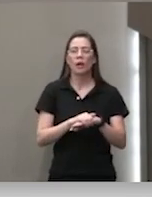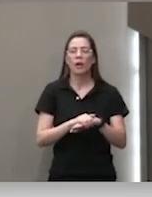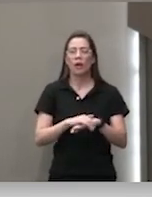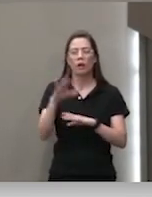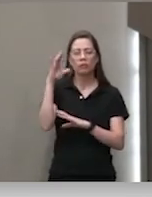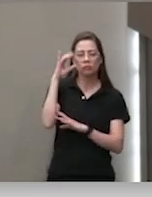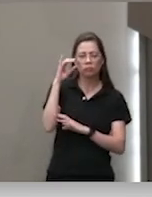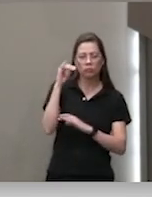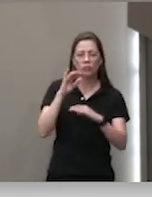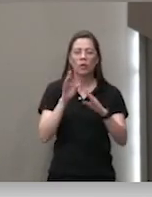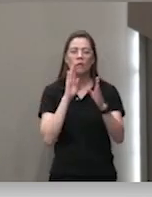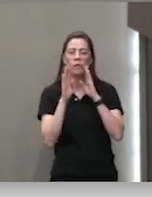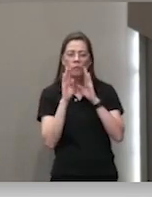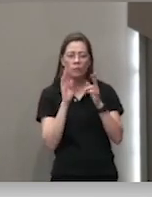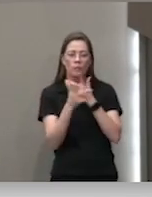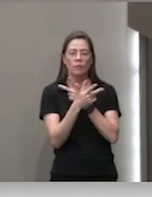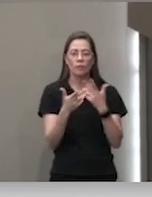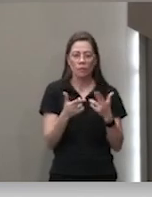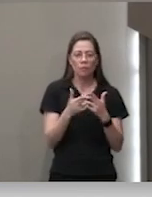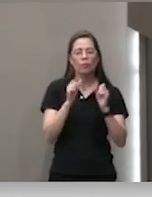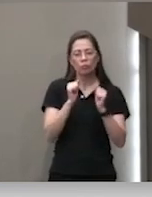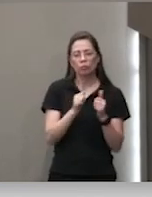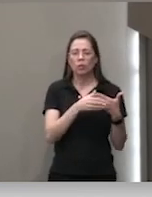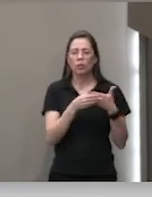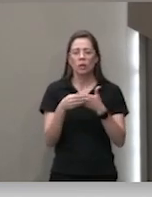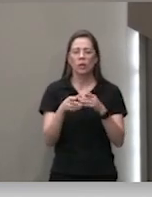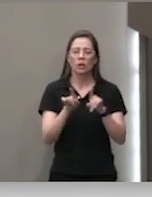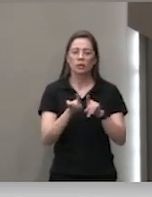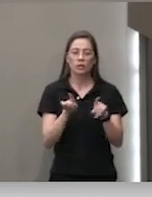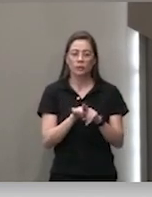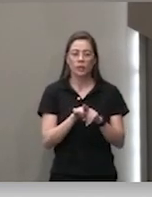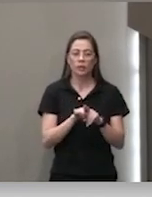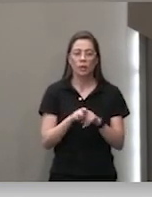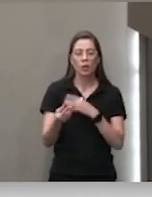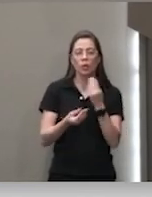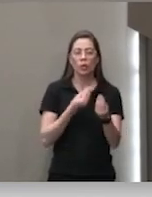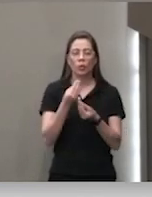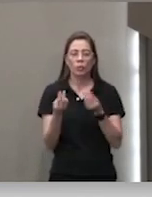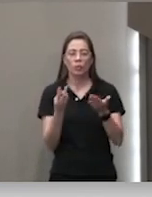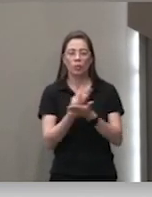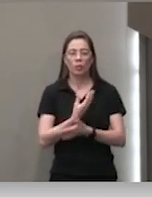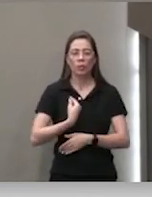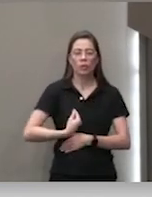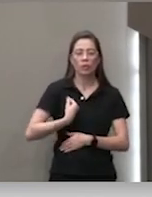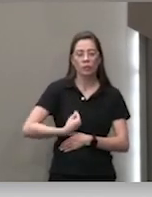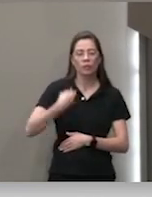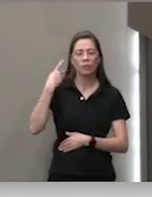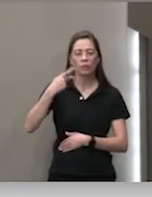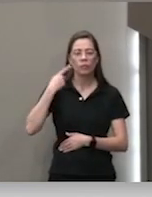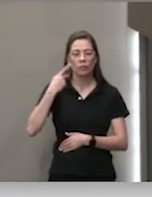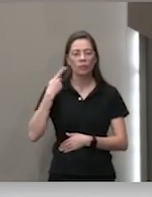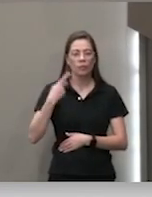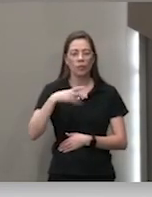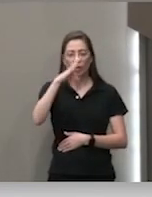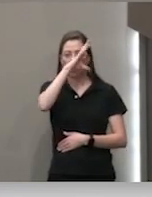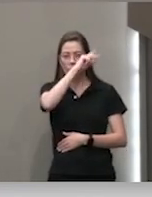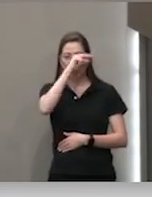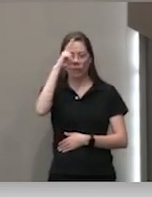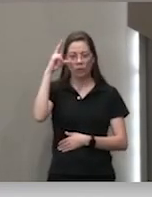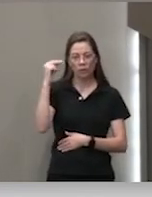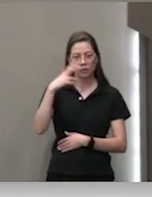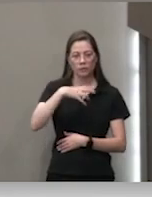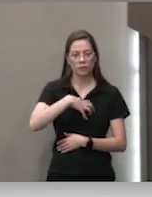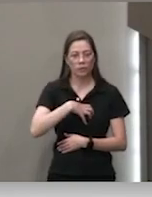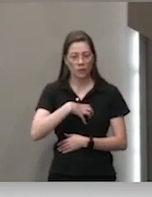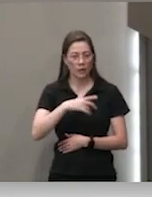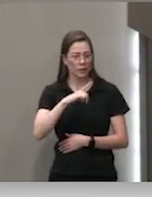e acompanham muitas coisas e podem acompanhar também um pouco do meio da política, principalmente a nível municipal, aqui na nossa cidade de